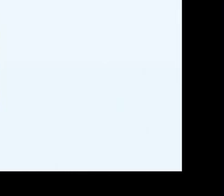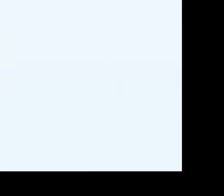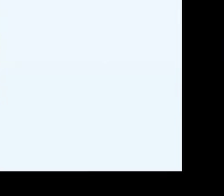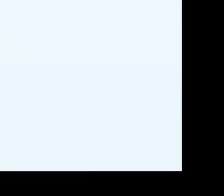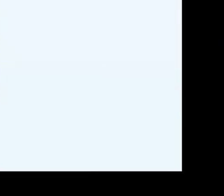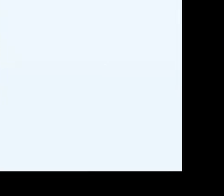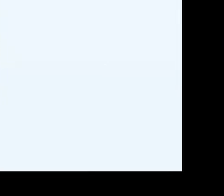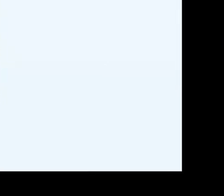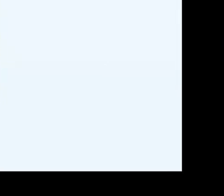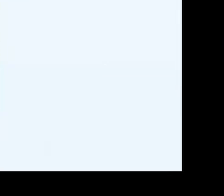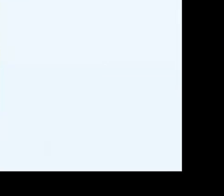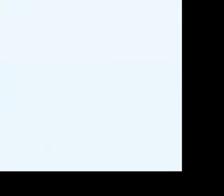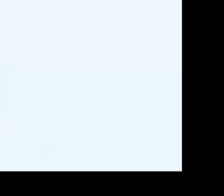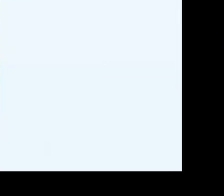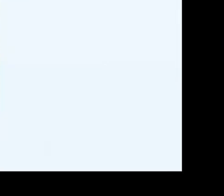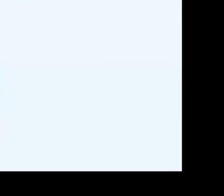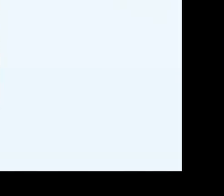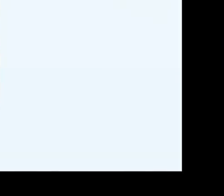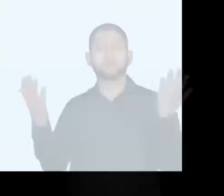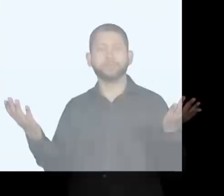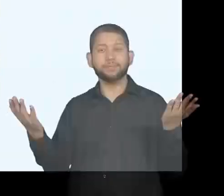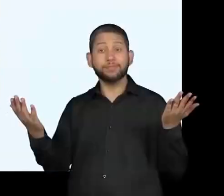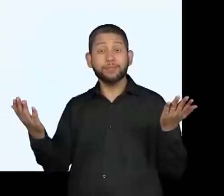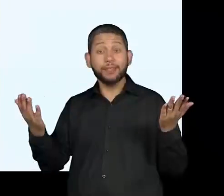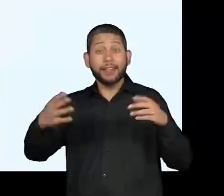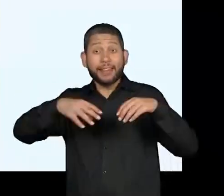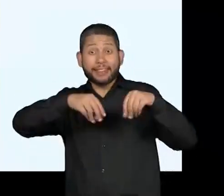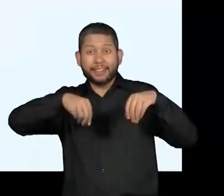O que é uma terra indígena?